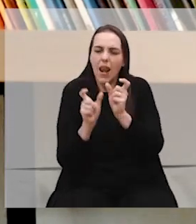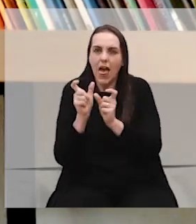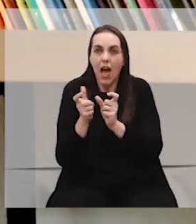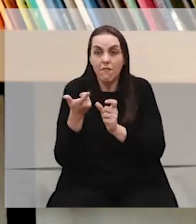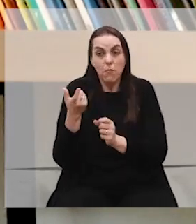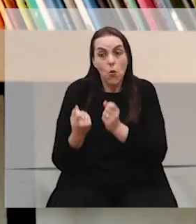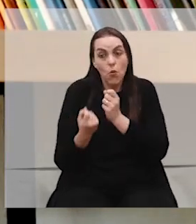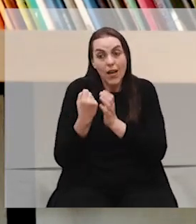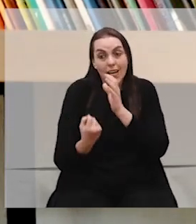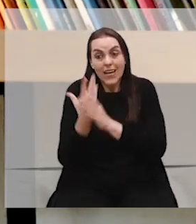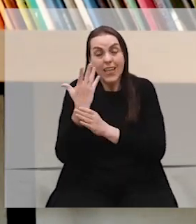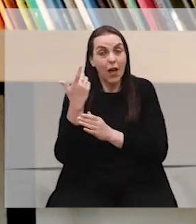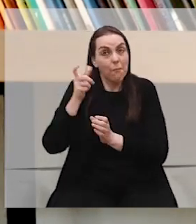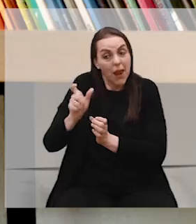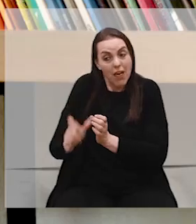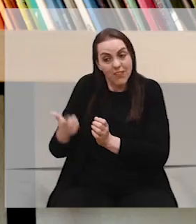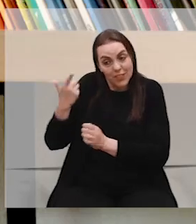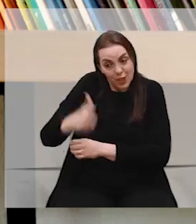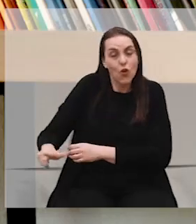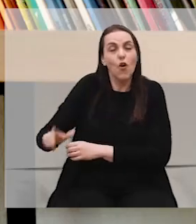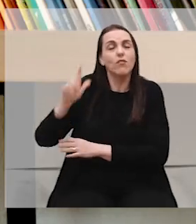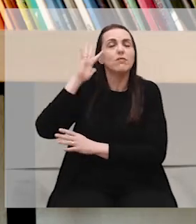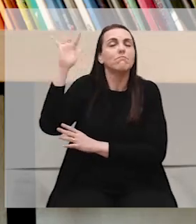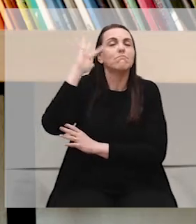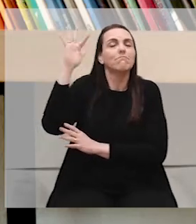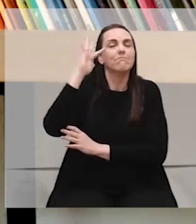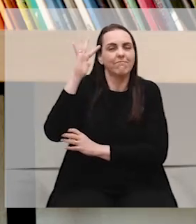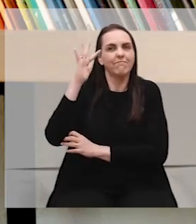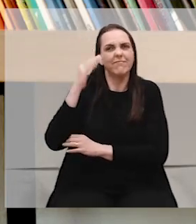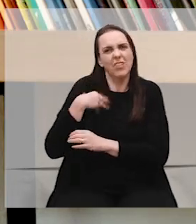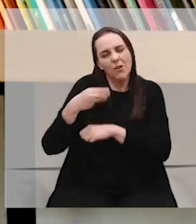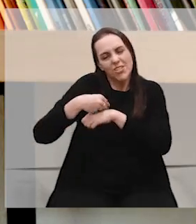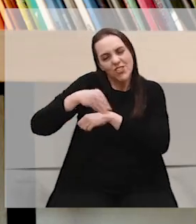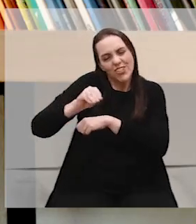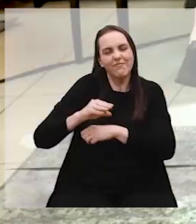o repalavrear e com a imaginação. Então,